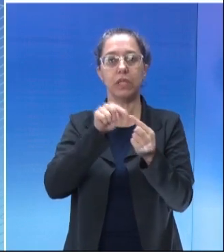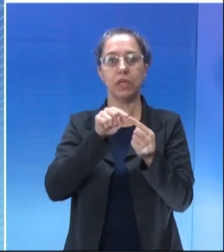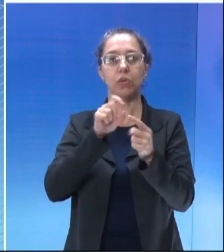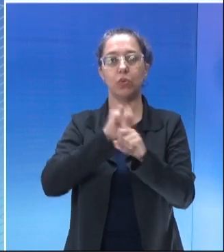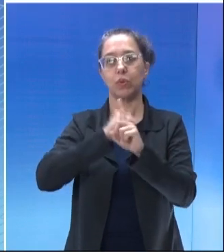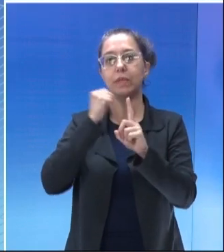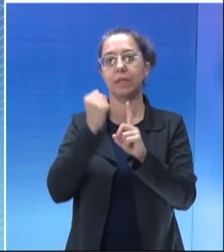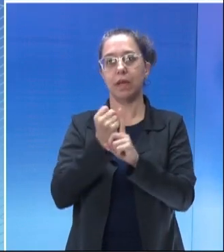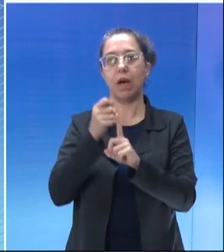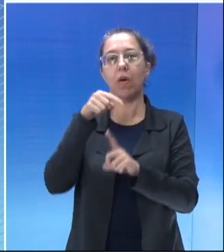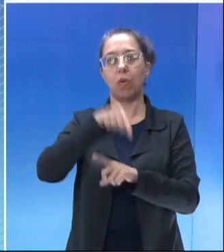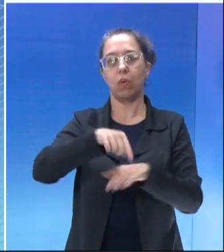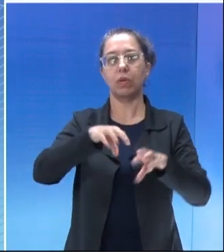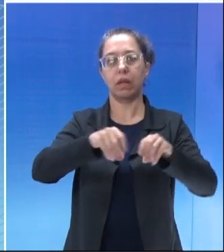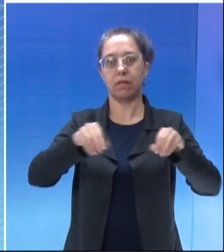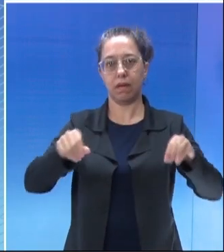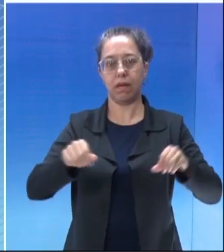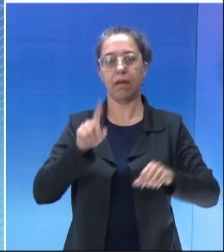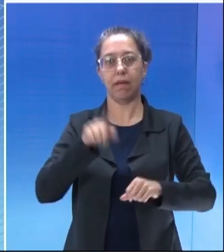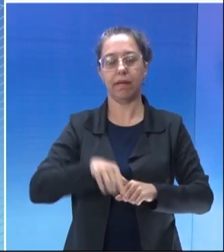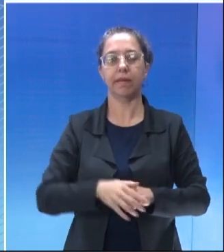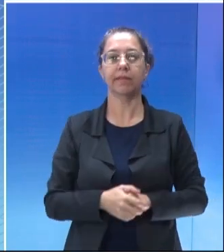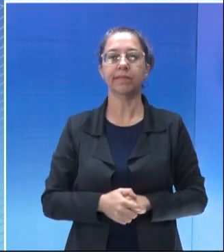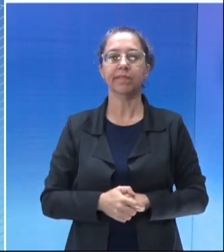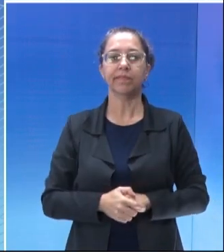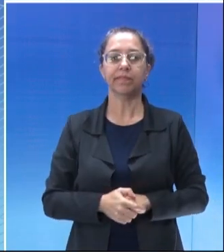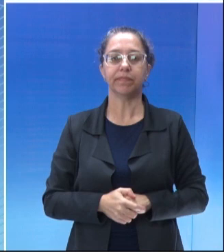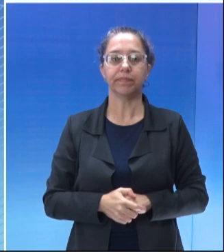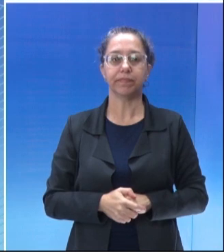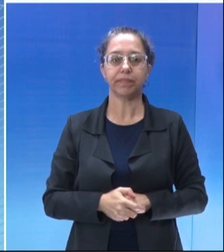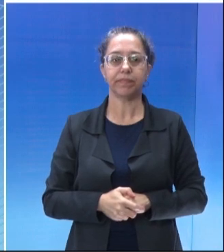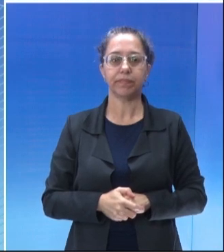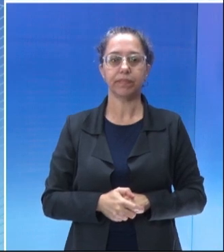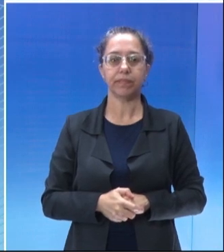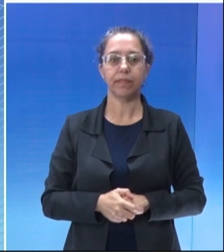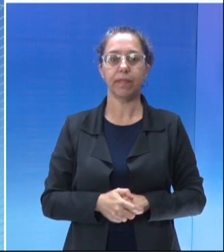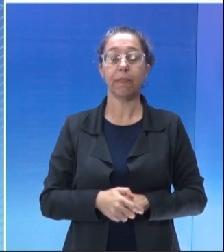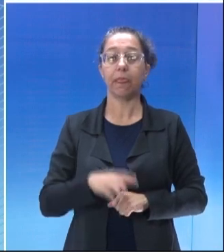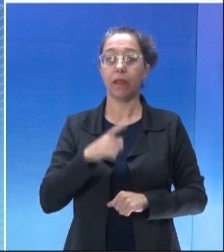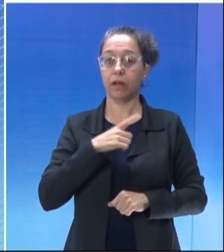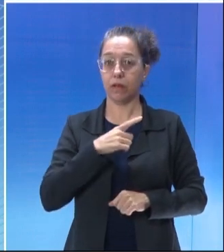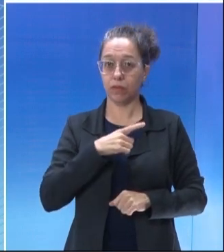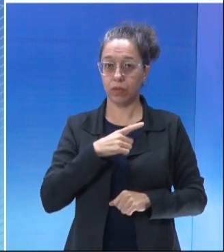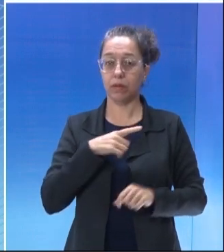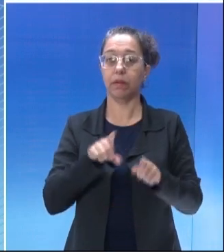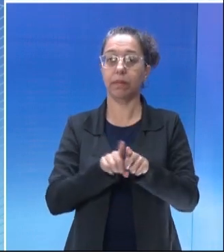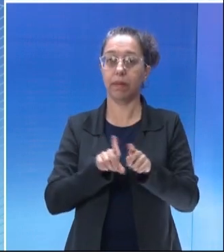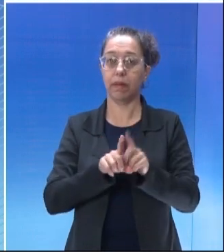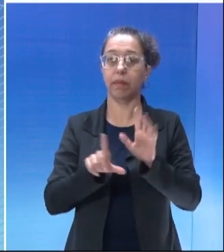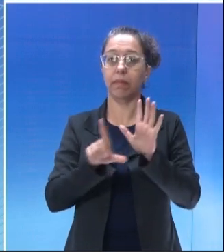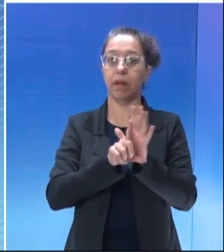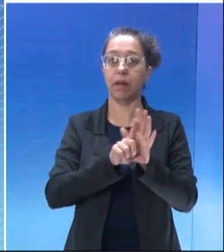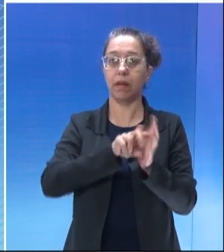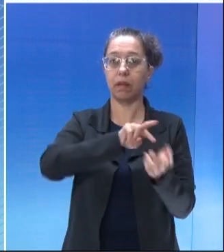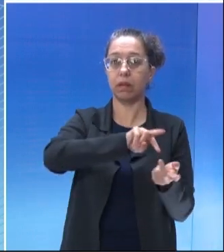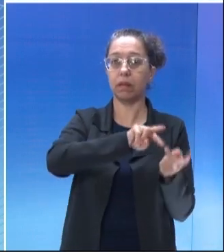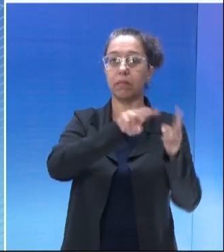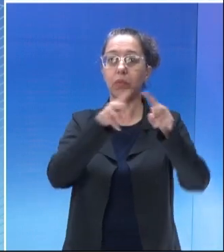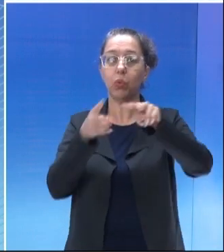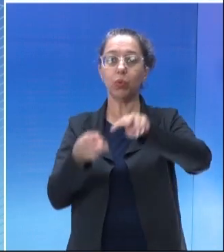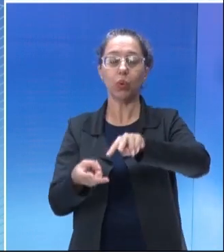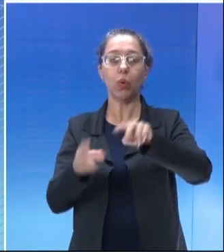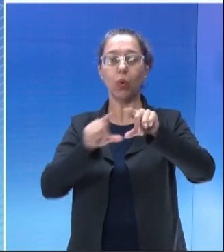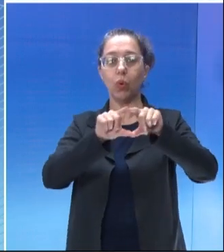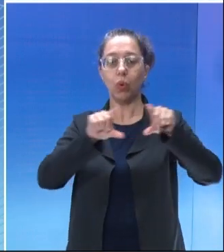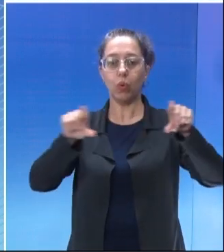mais recentemente, houve uma emenda constitucional que alterou a redação desse